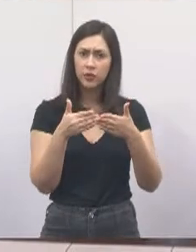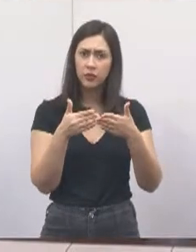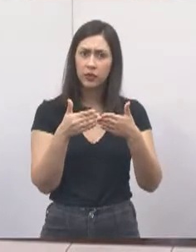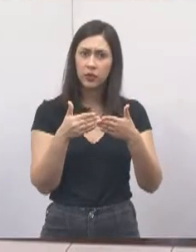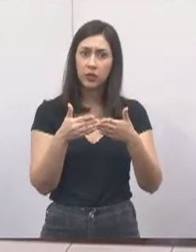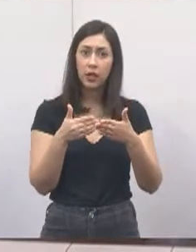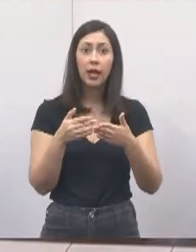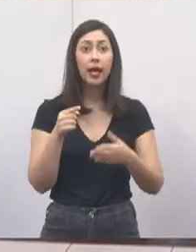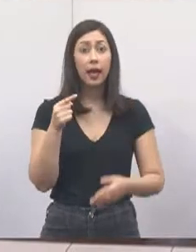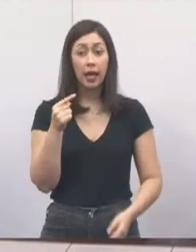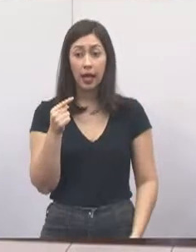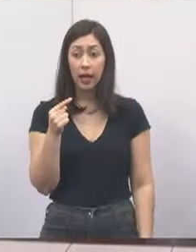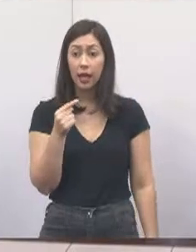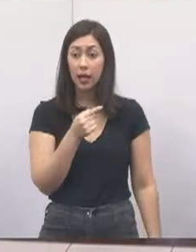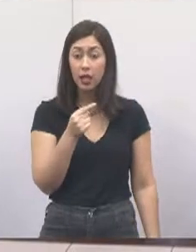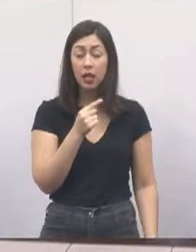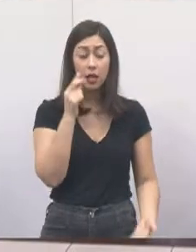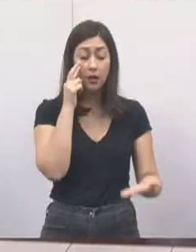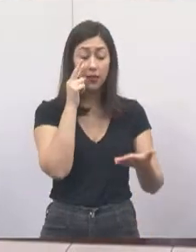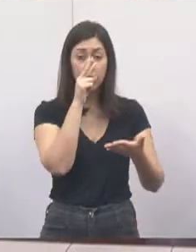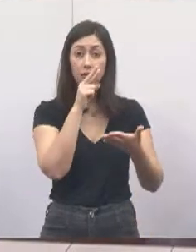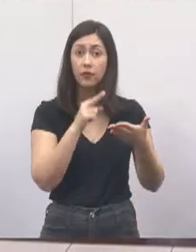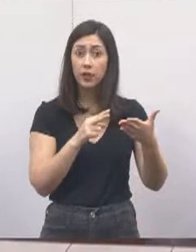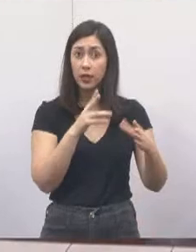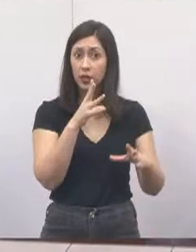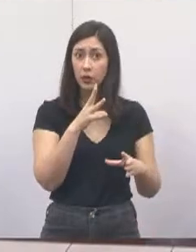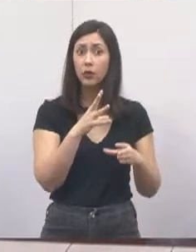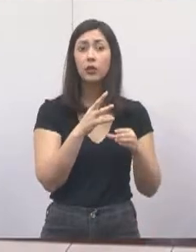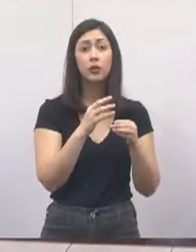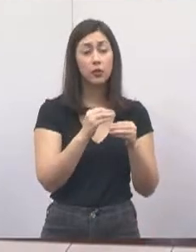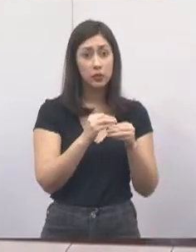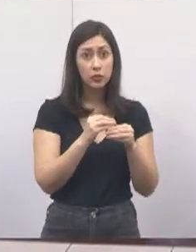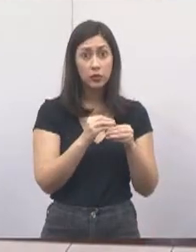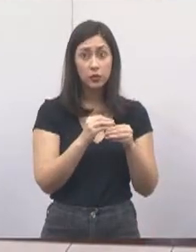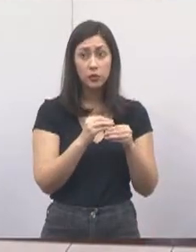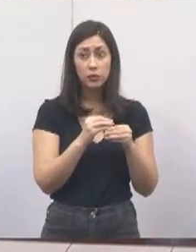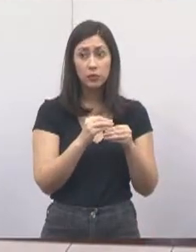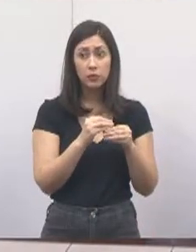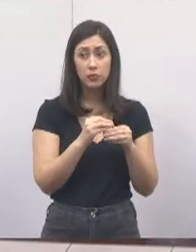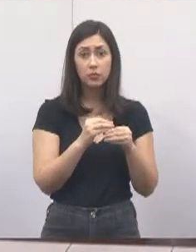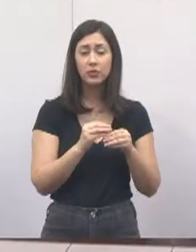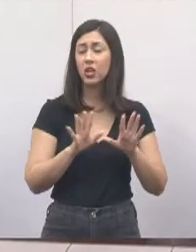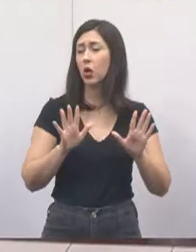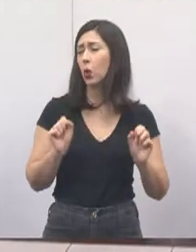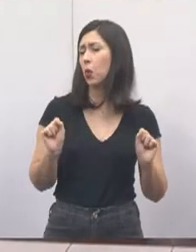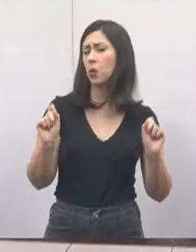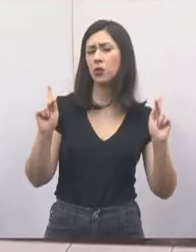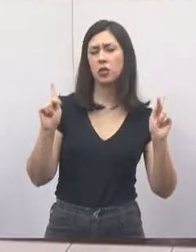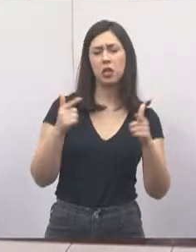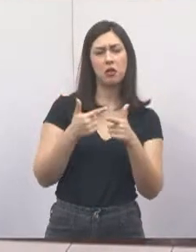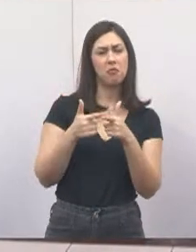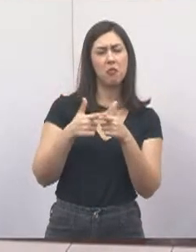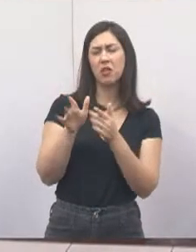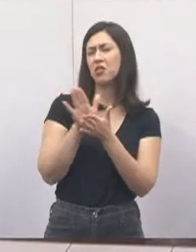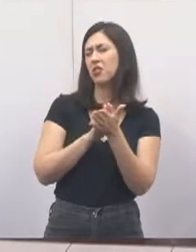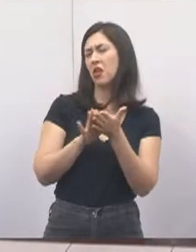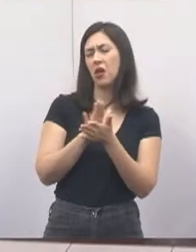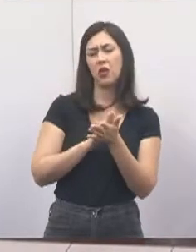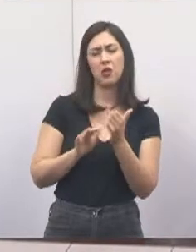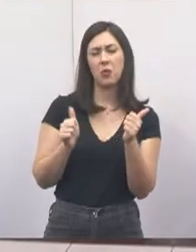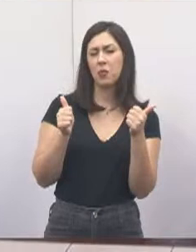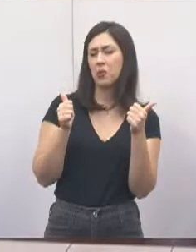a vereadora vai terminar de ler o resumo do projeto que está na pauta Sem problema Presidente tudo certo